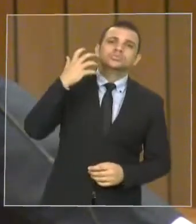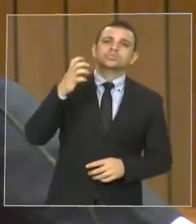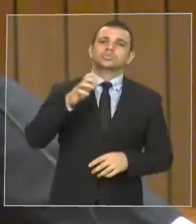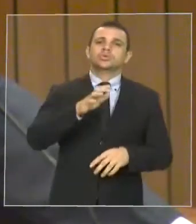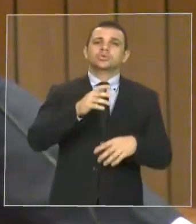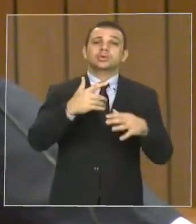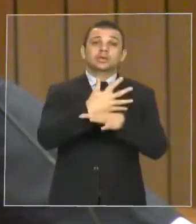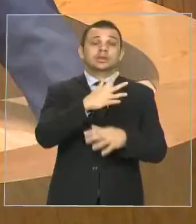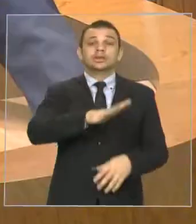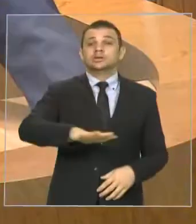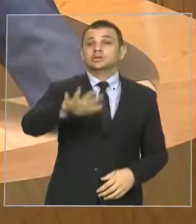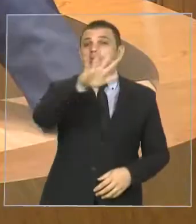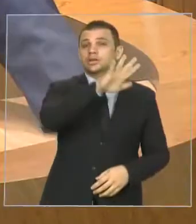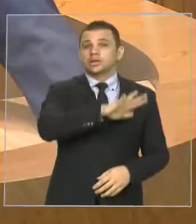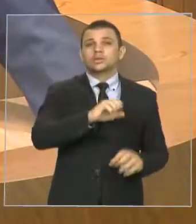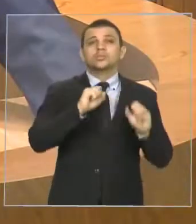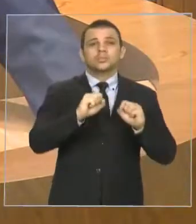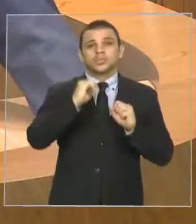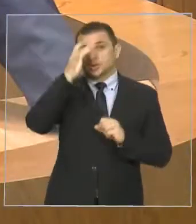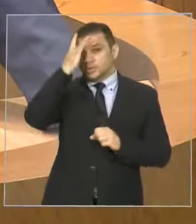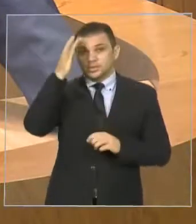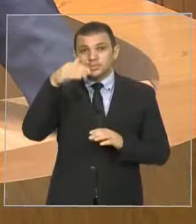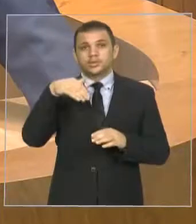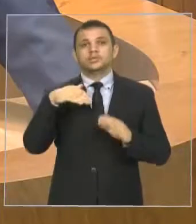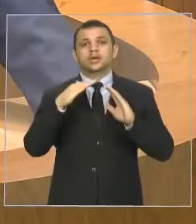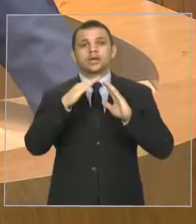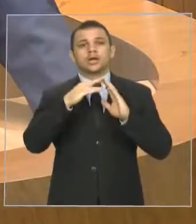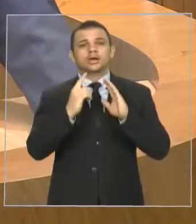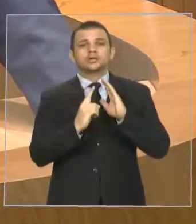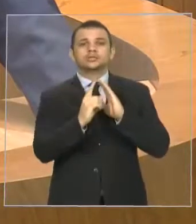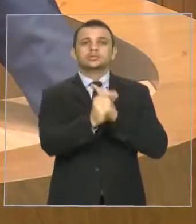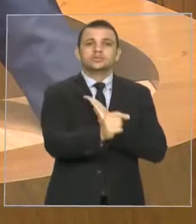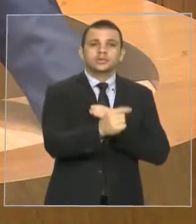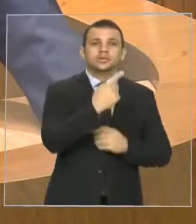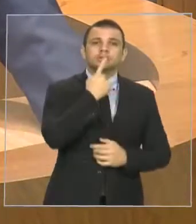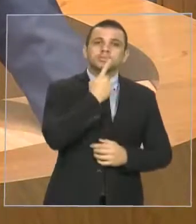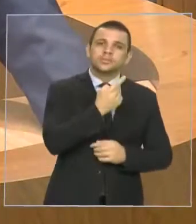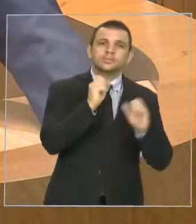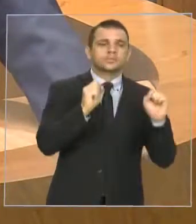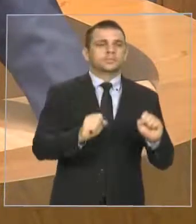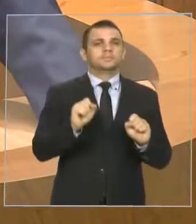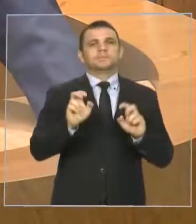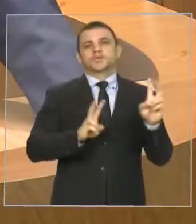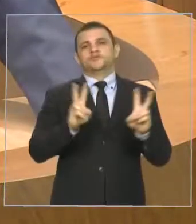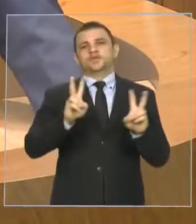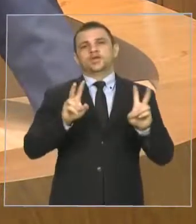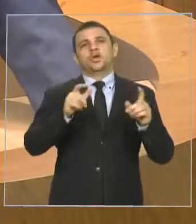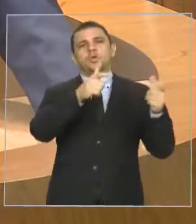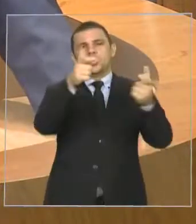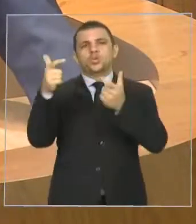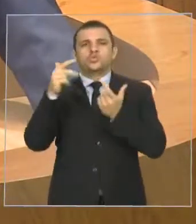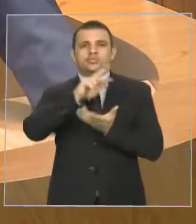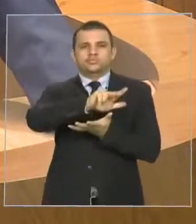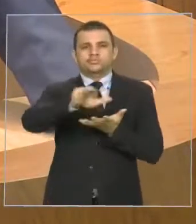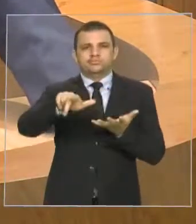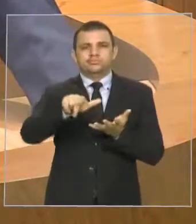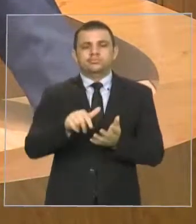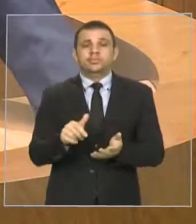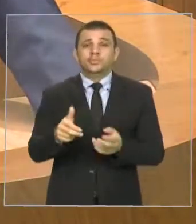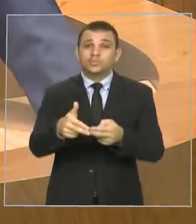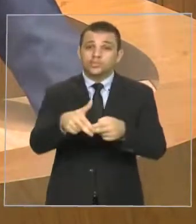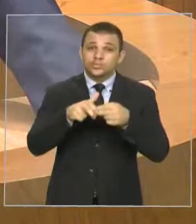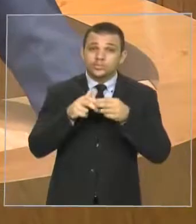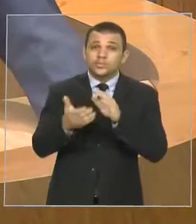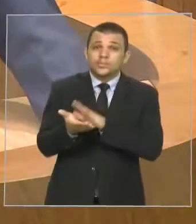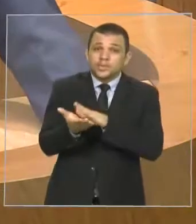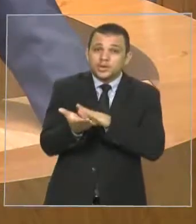que o folião pudesse sair da sua casa e participassem várias localidades quero parabenizar que o prefeito todo